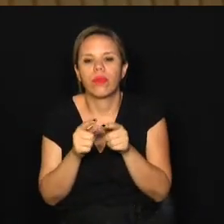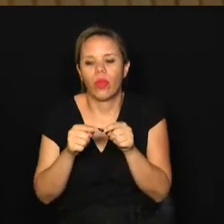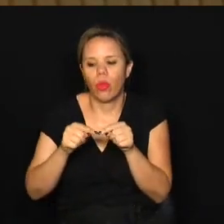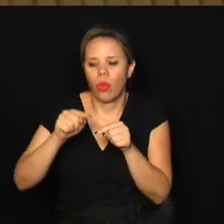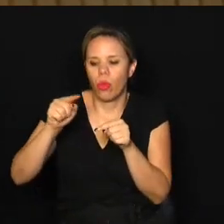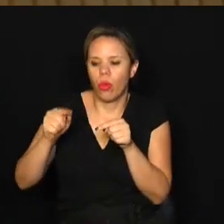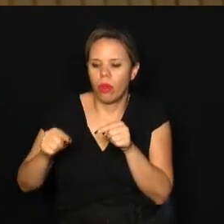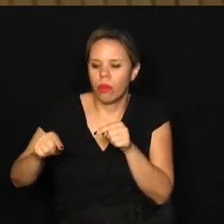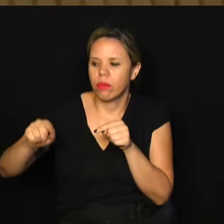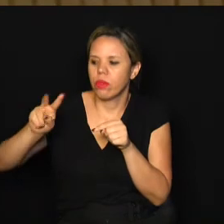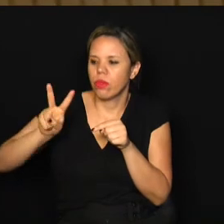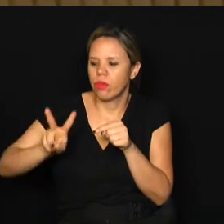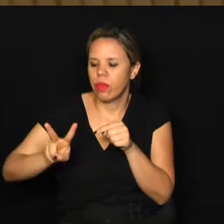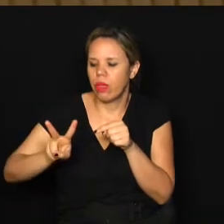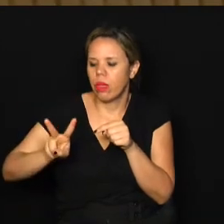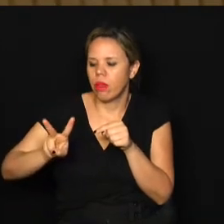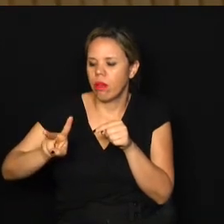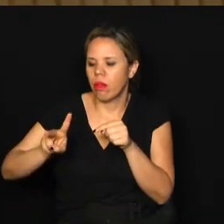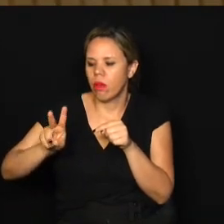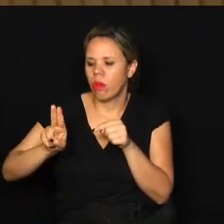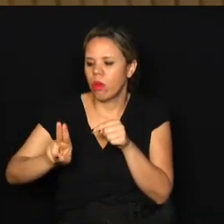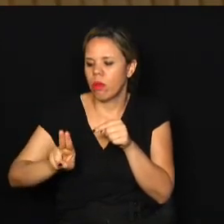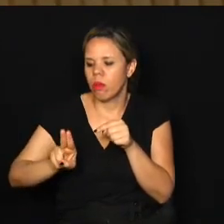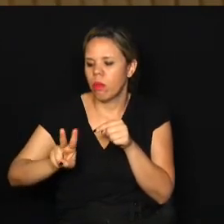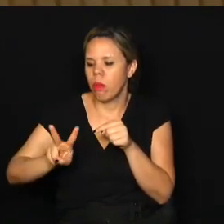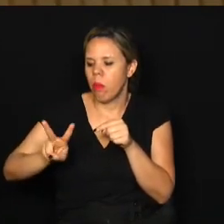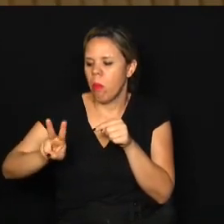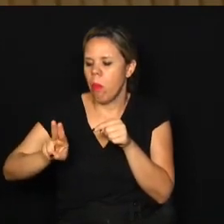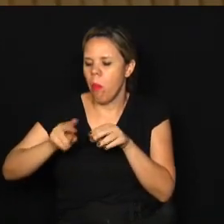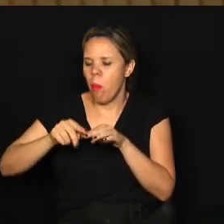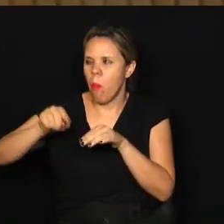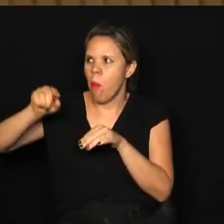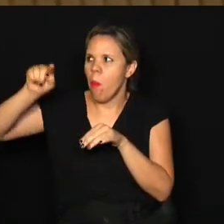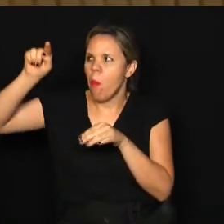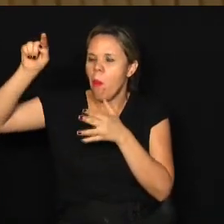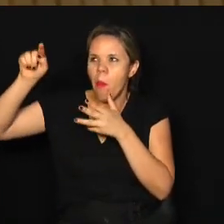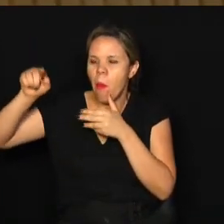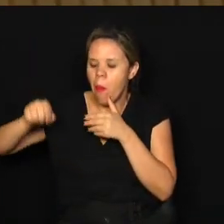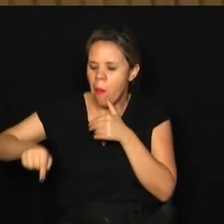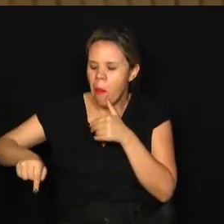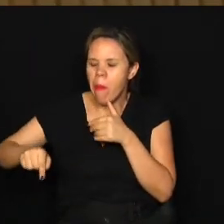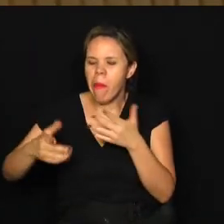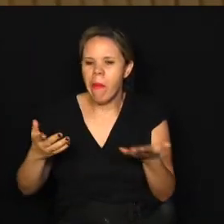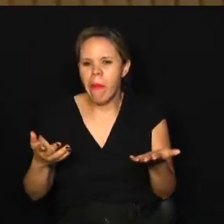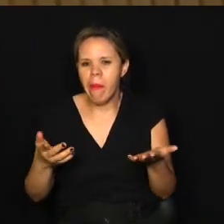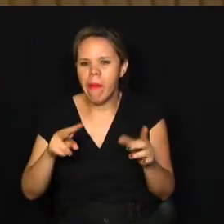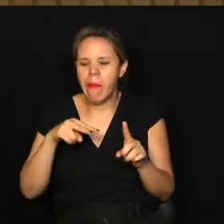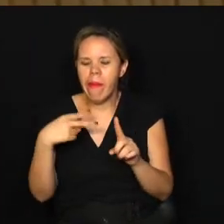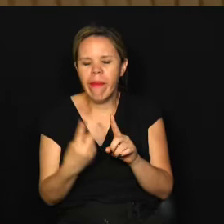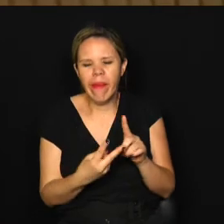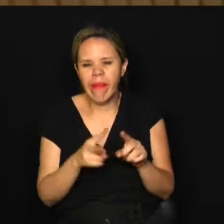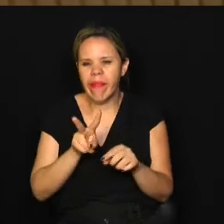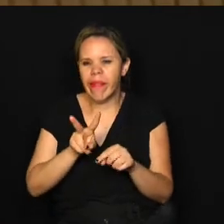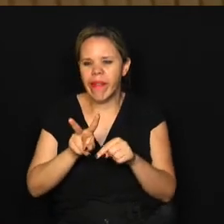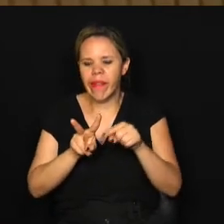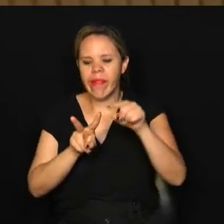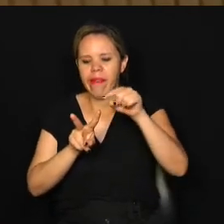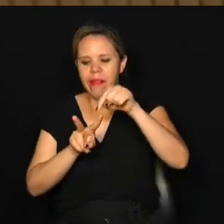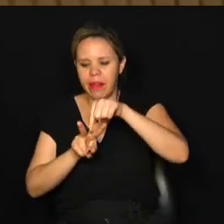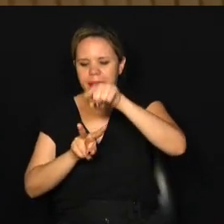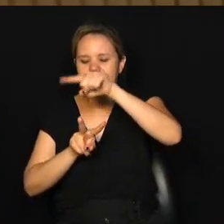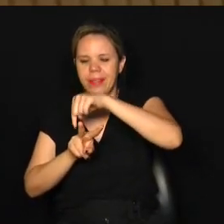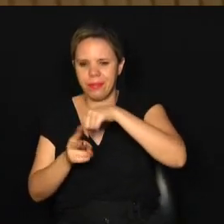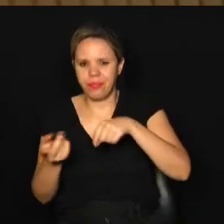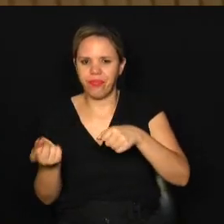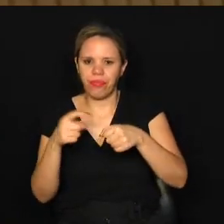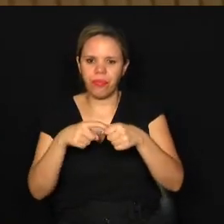uma curva em V, ou seja, caiu e começou a subir ou demorou para subir. A expectativa é que ela é uma curva em V, ela já está retomando.